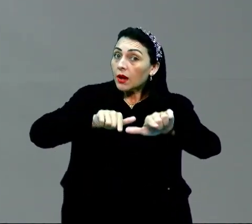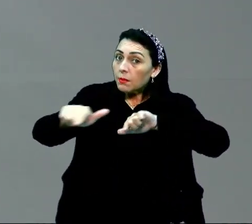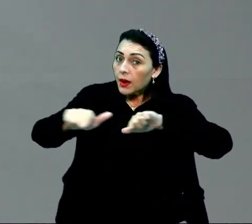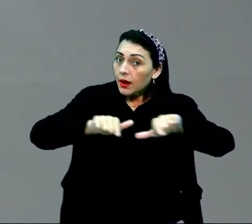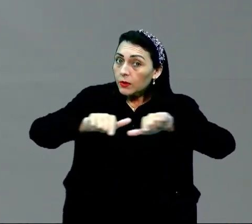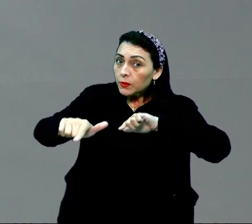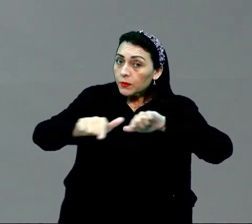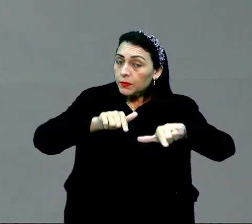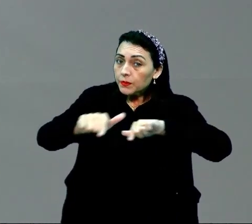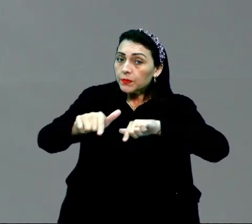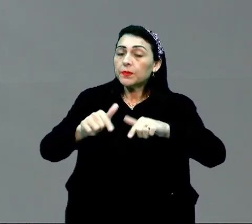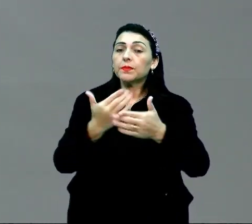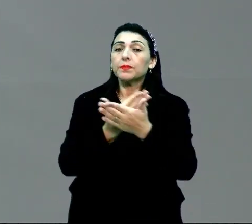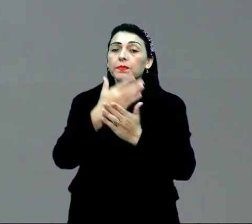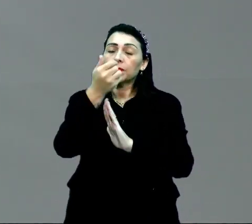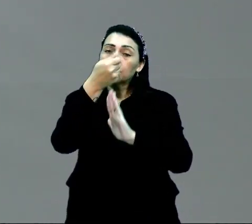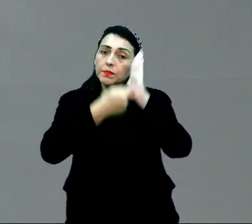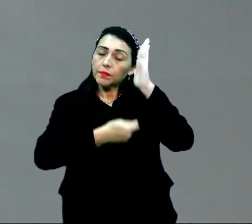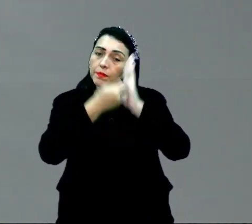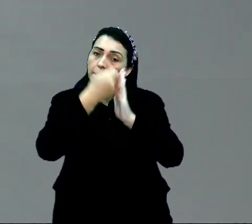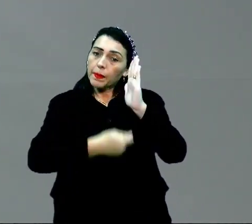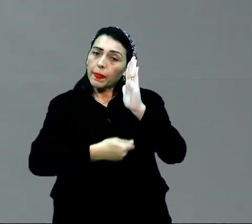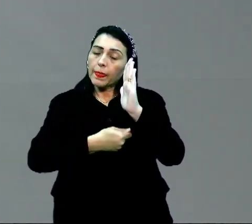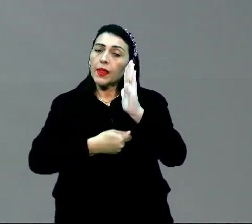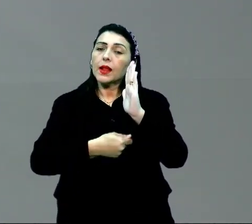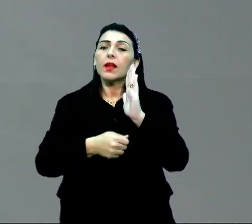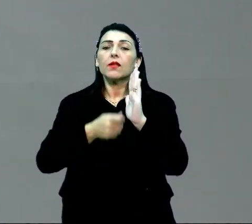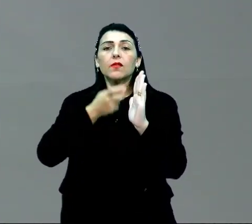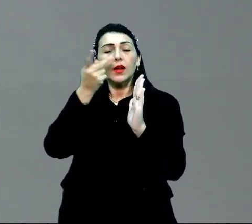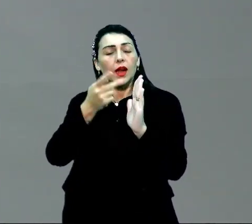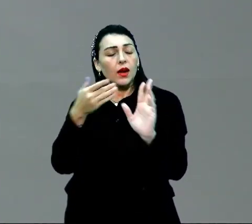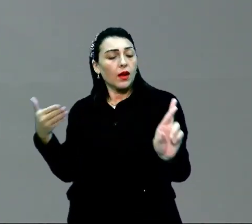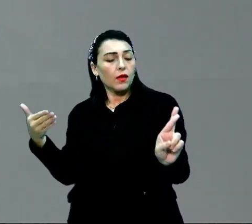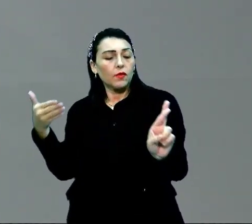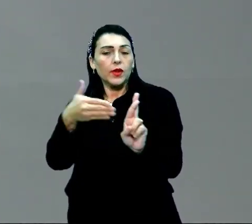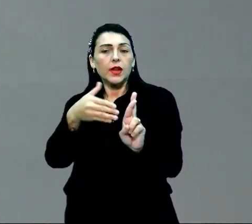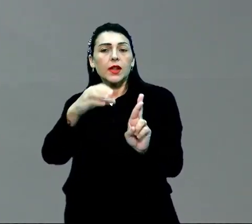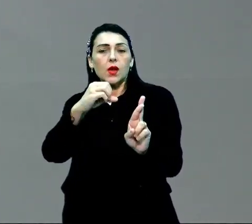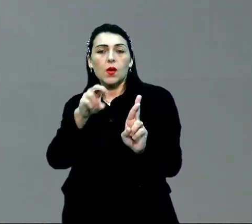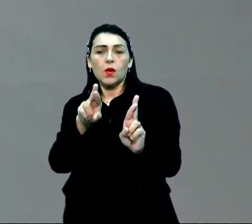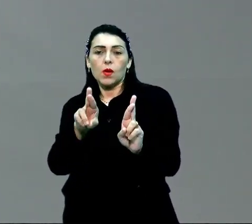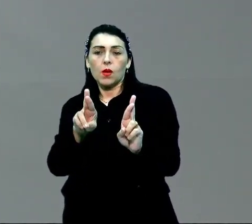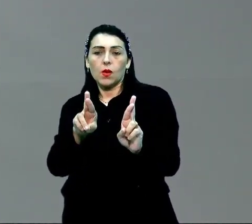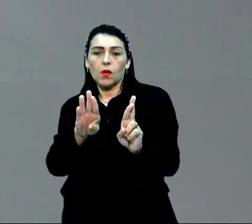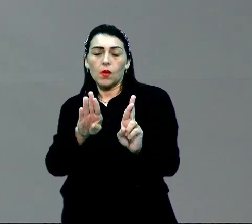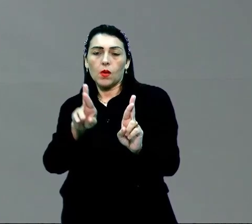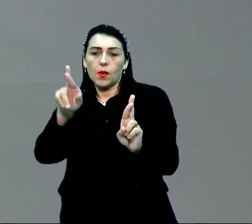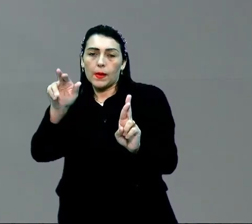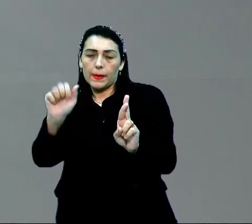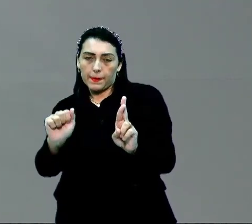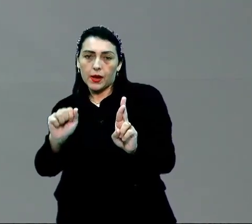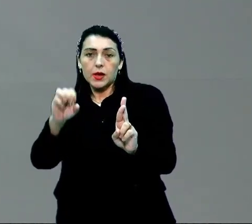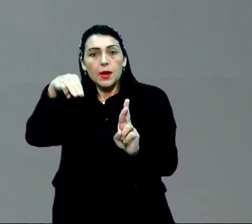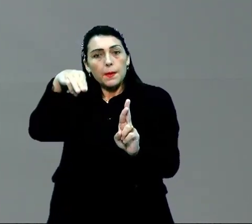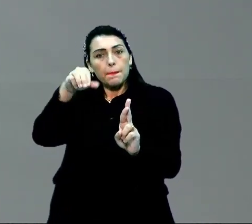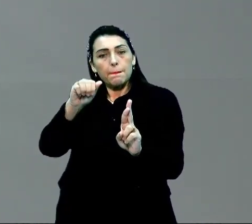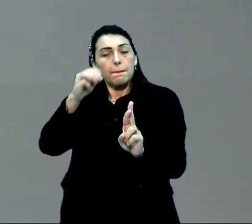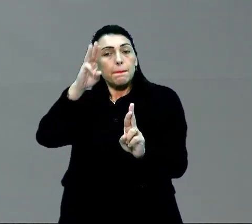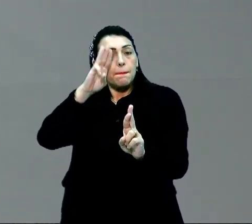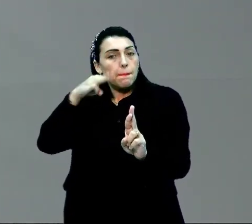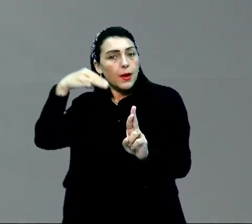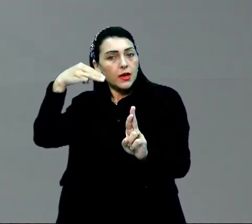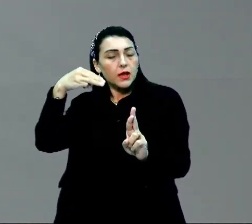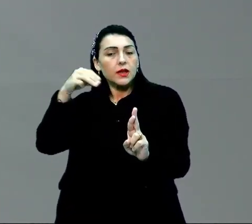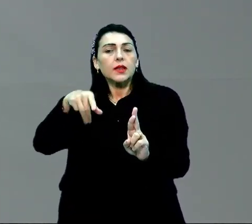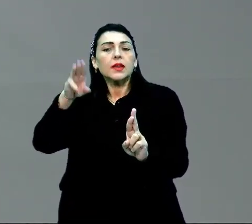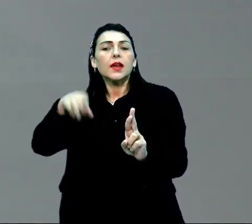estratégia de iniciar a redação fazendo uma citação de uma obra ou fazendo referência a uma obra, nesse caso aí foi a obra de Machado de Assis.